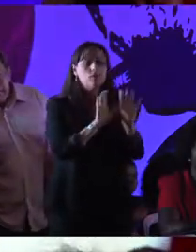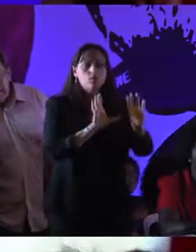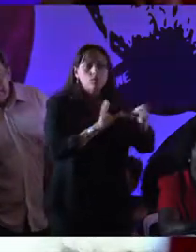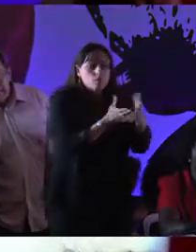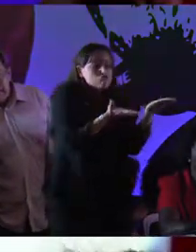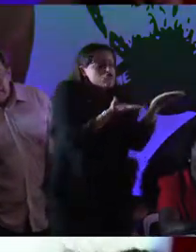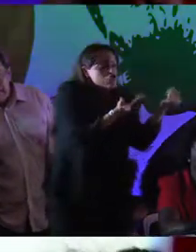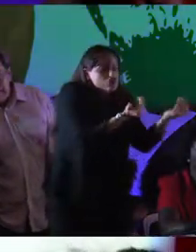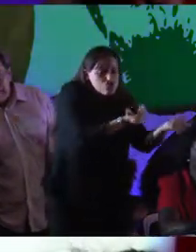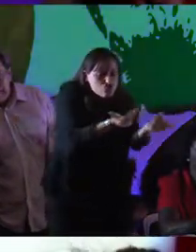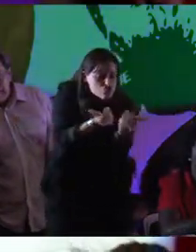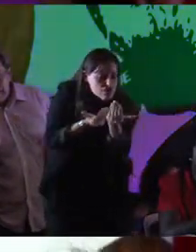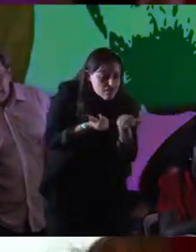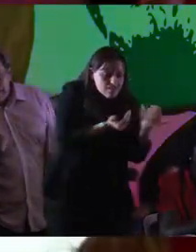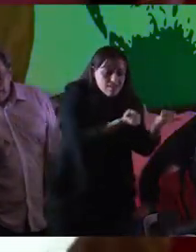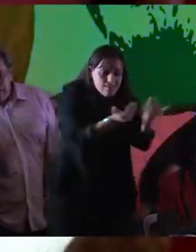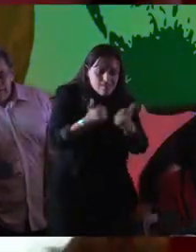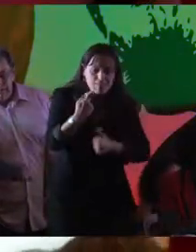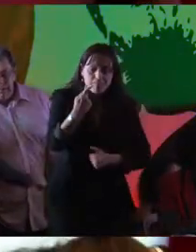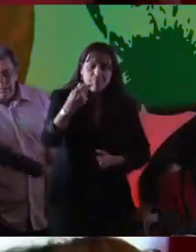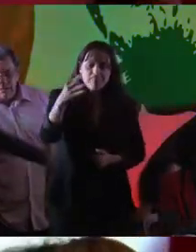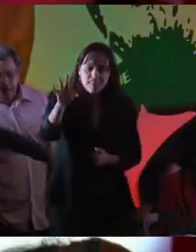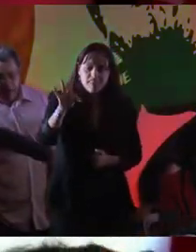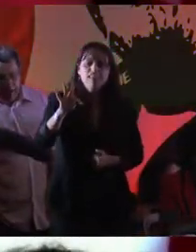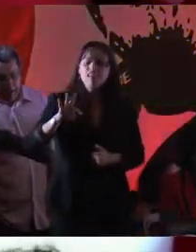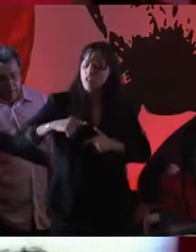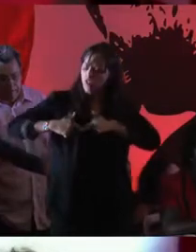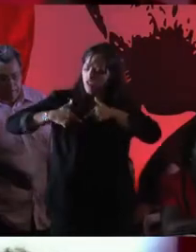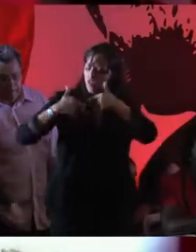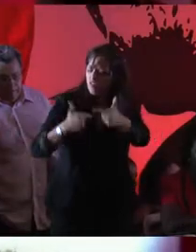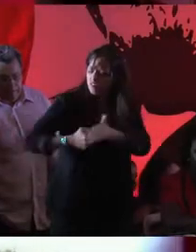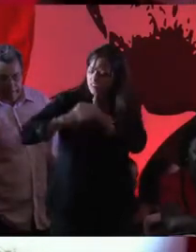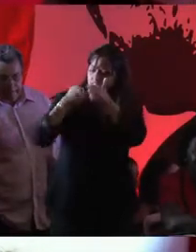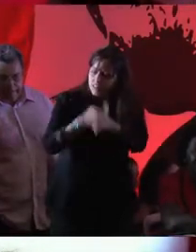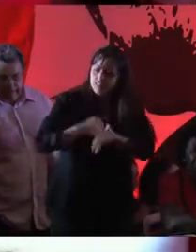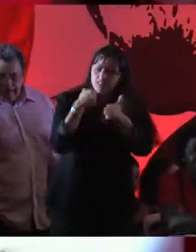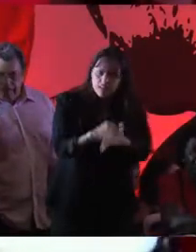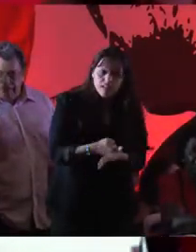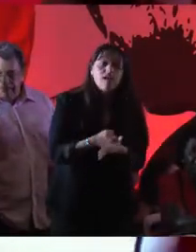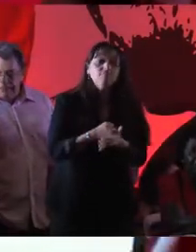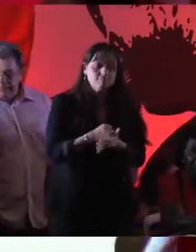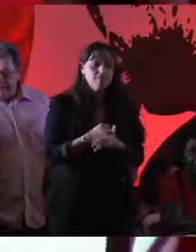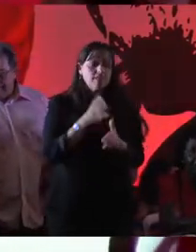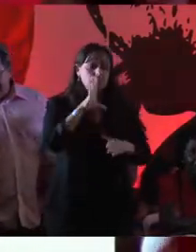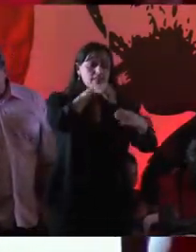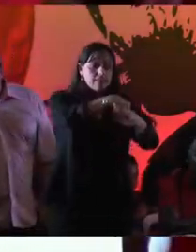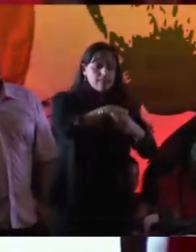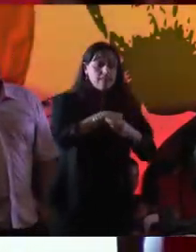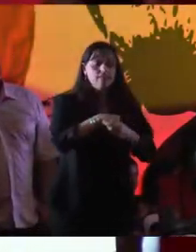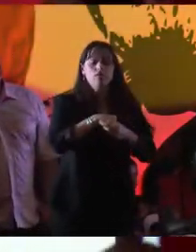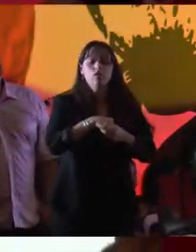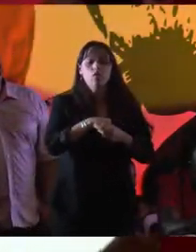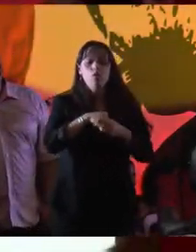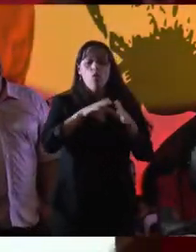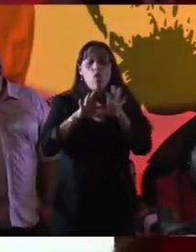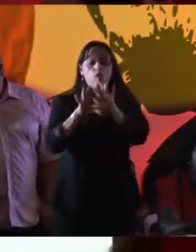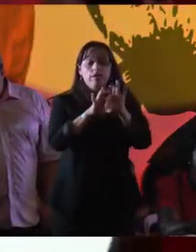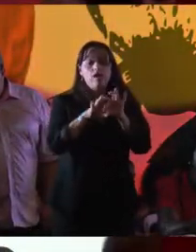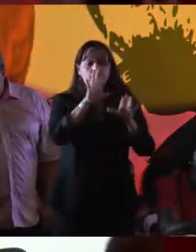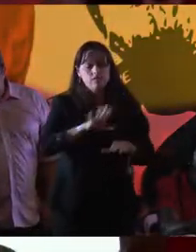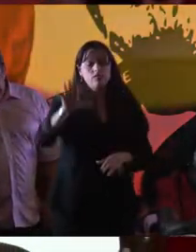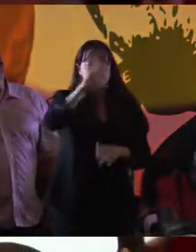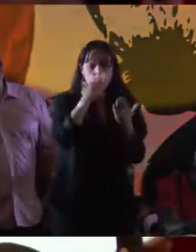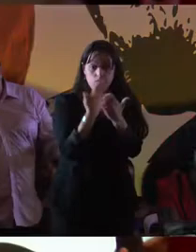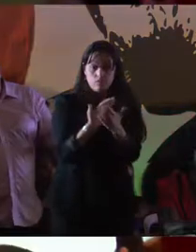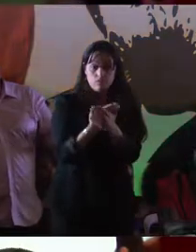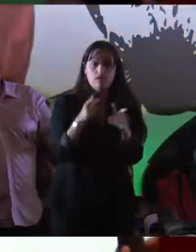dos Trabalhadores, que são bravos companheiros na construção da União Nacional dos Estudantes e na disputa e